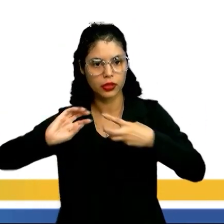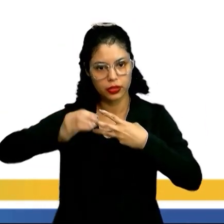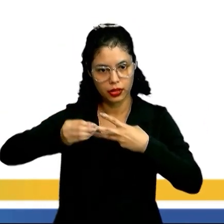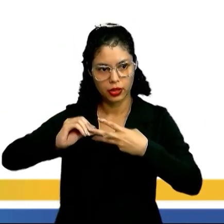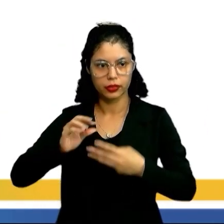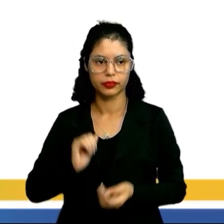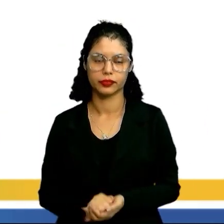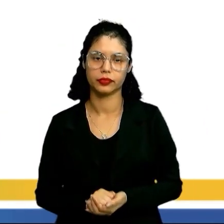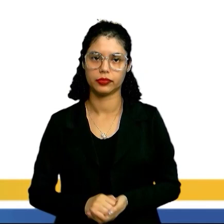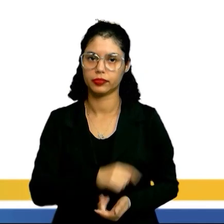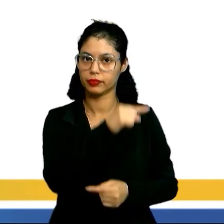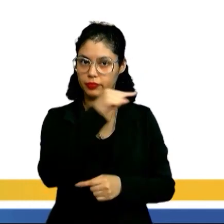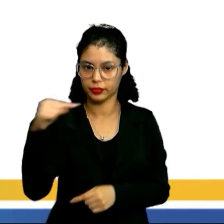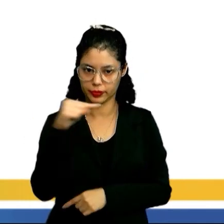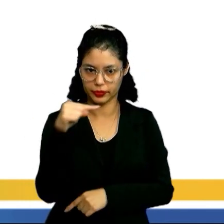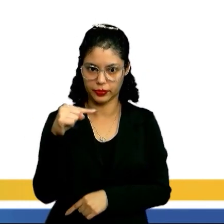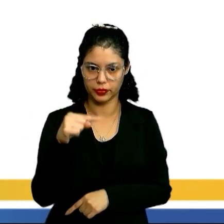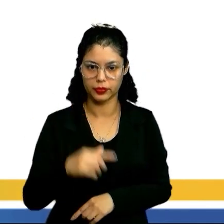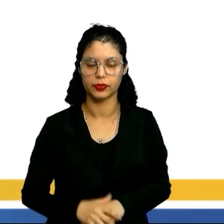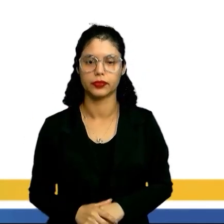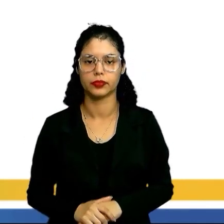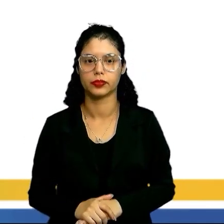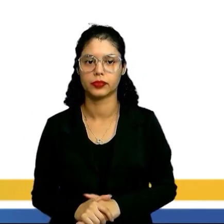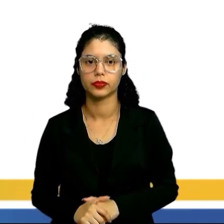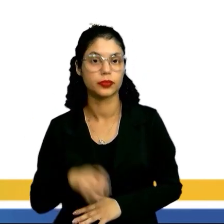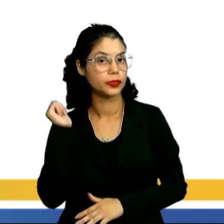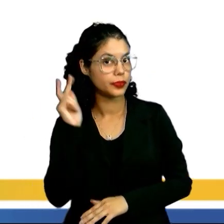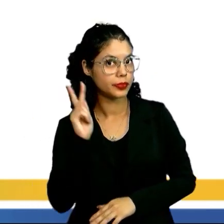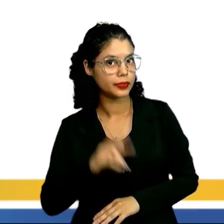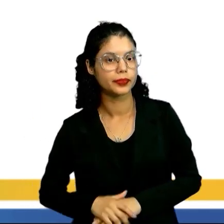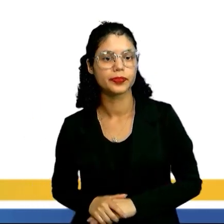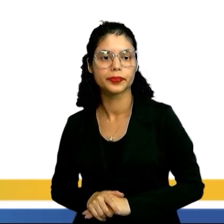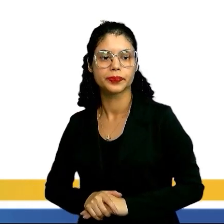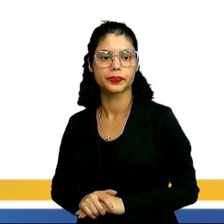celular. Fototropismo negativo, tá certo?